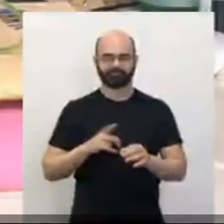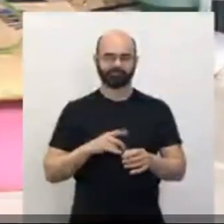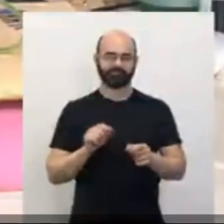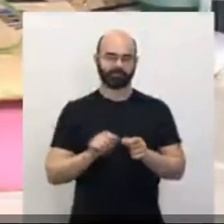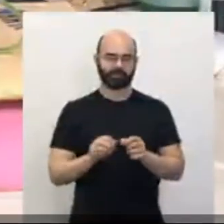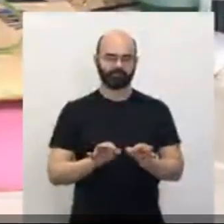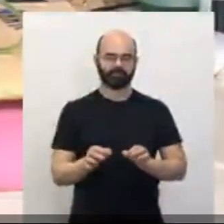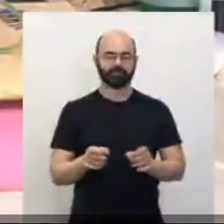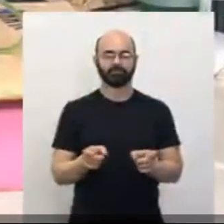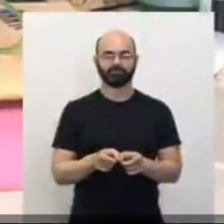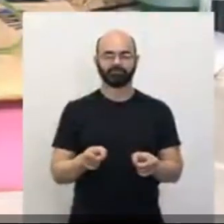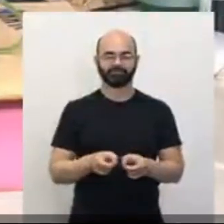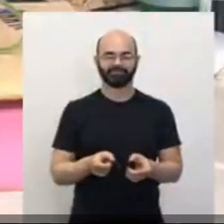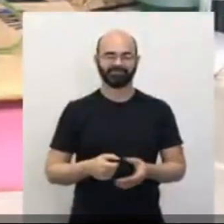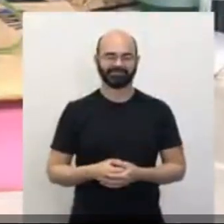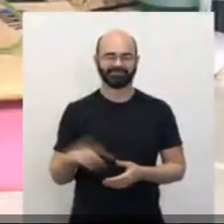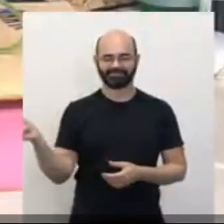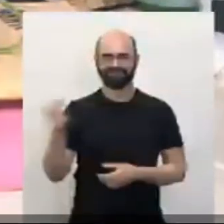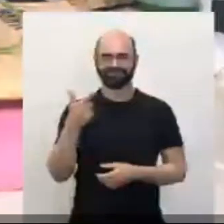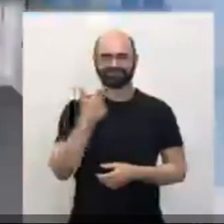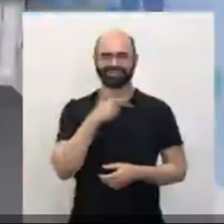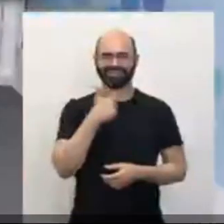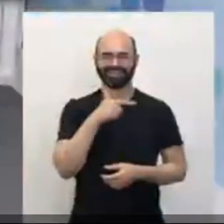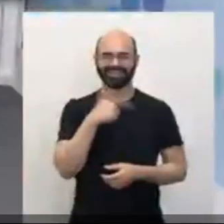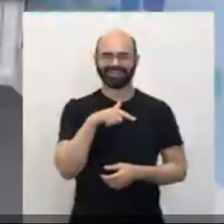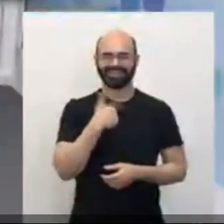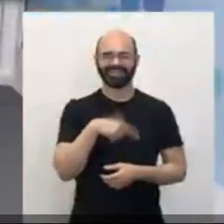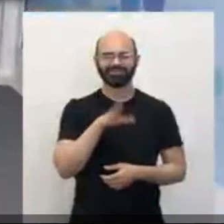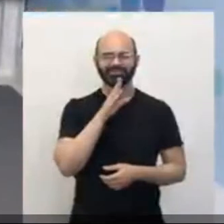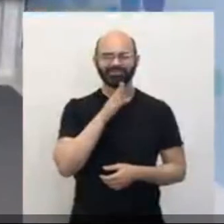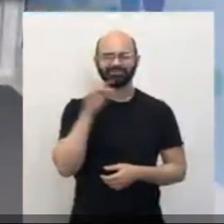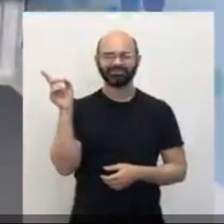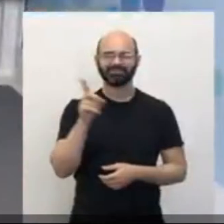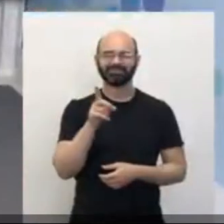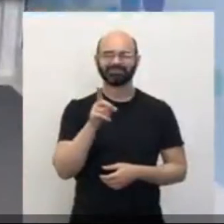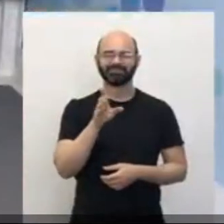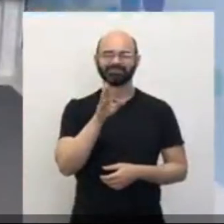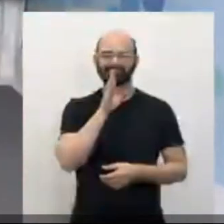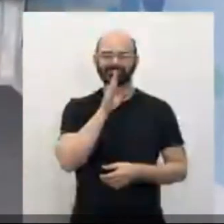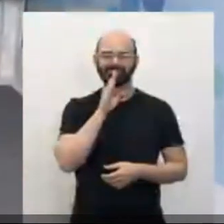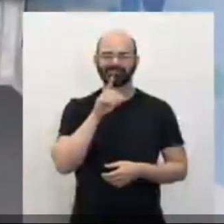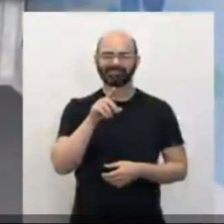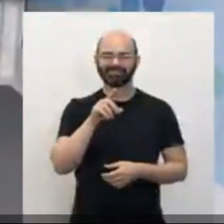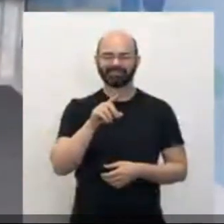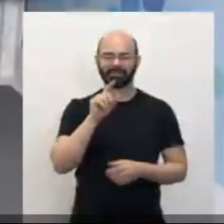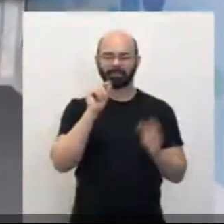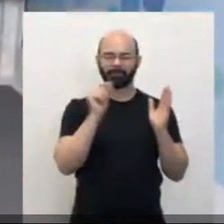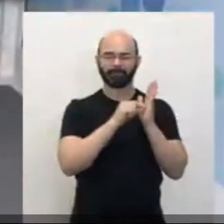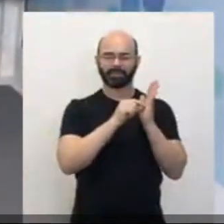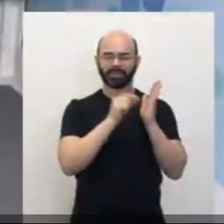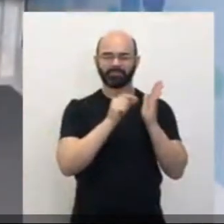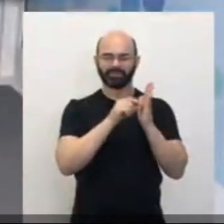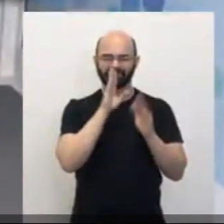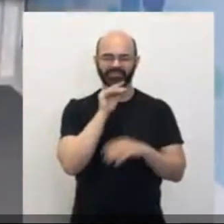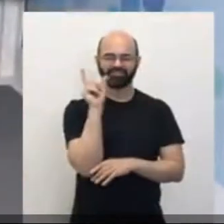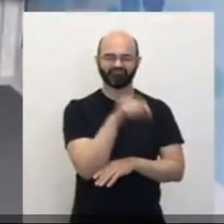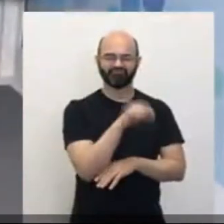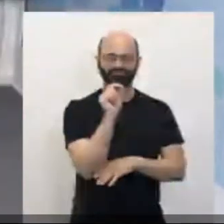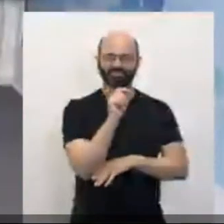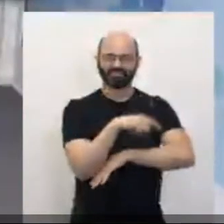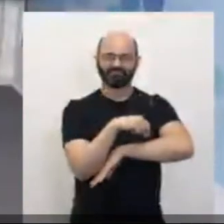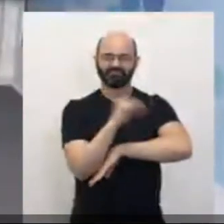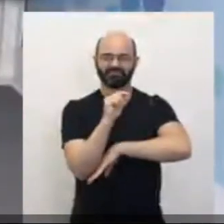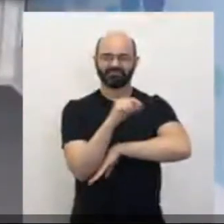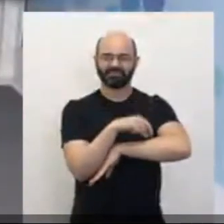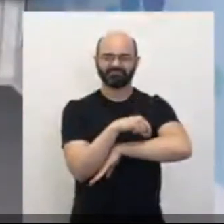tá? Então, o que que eu quero aqui? Me lembrou o puxa-frango do desenho do Pica-Pau, Ah, né? tá, Lembrou sei. bastante.